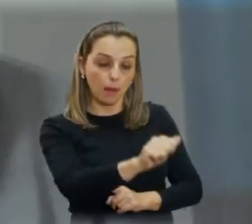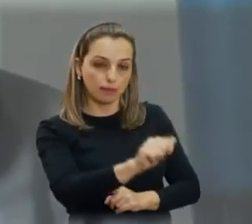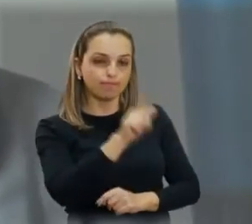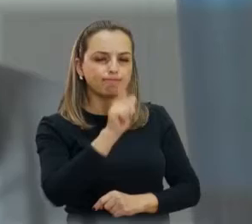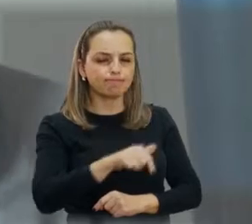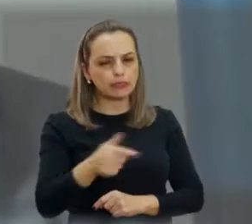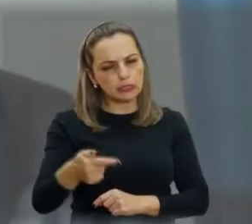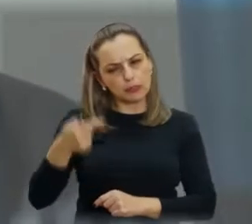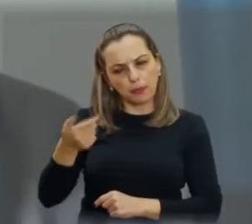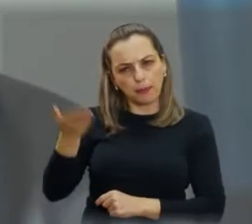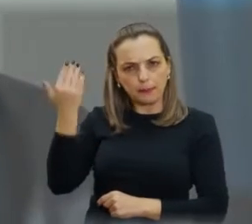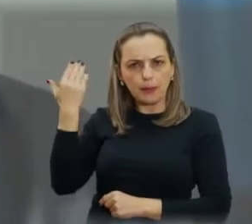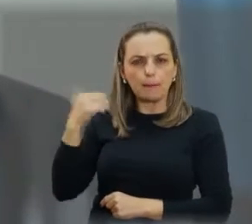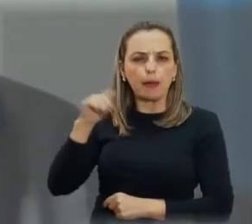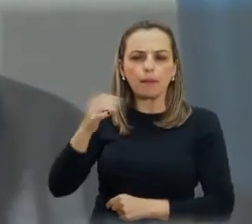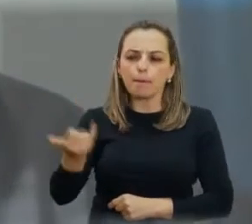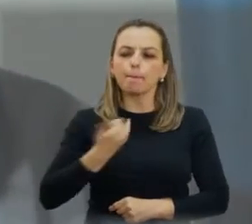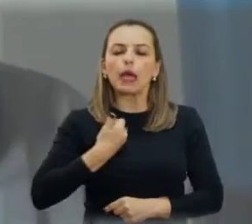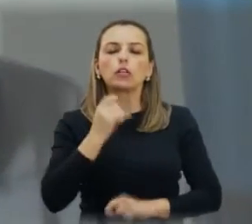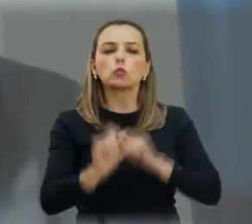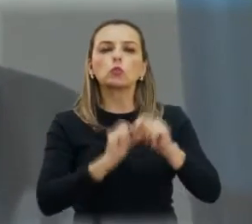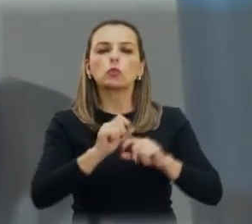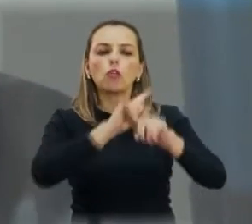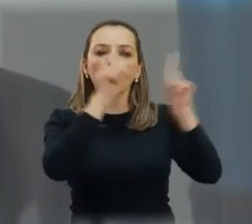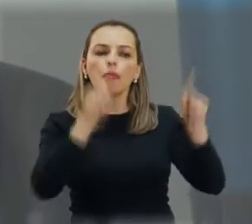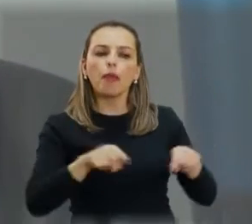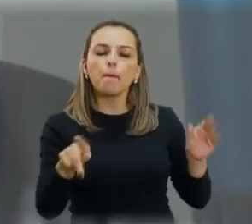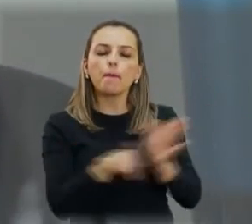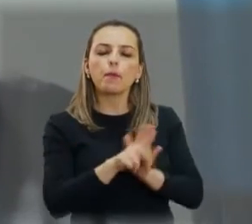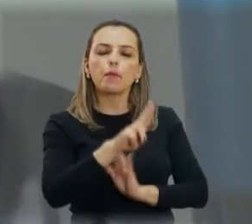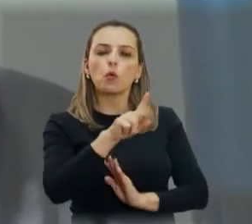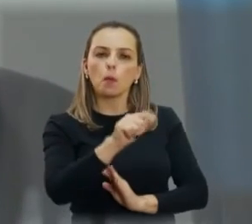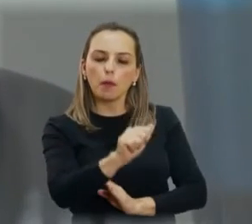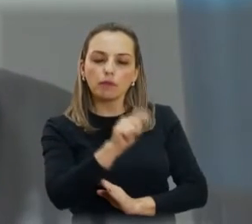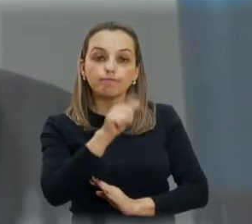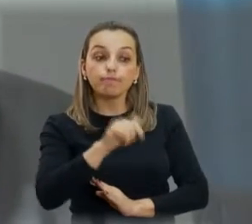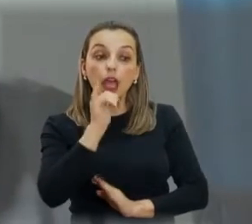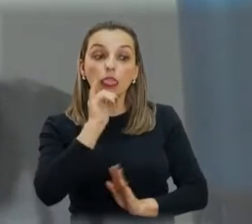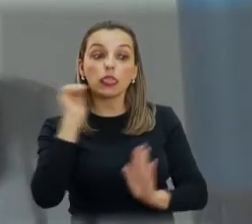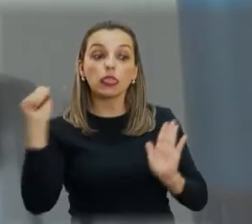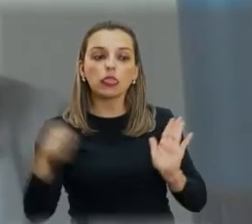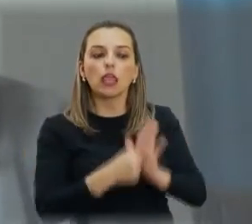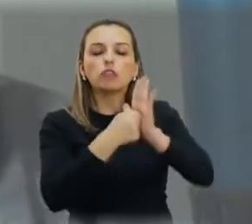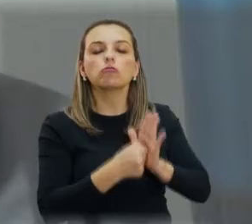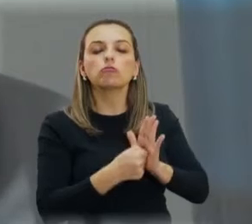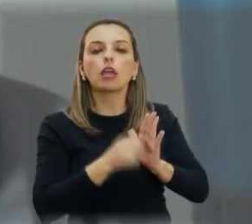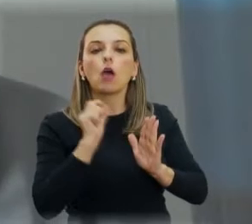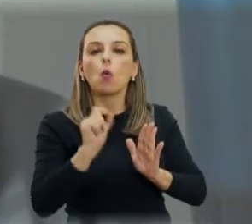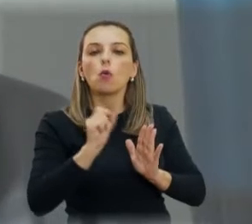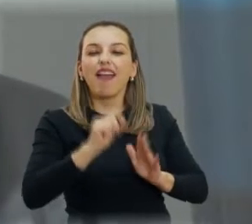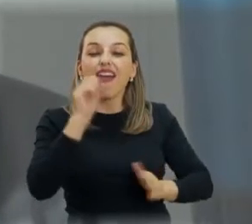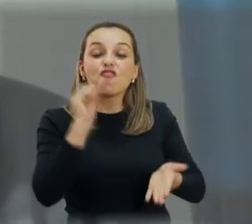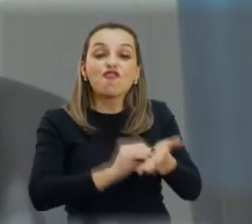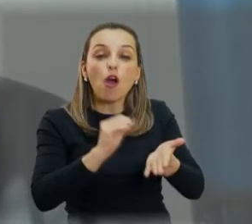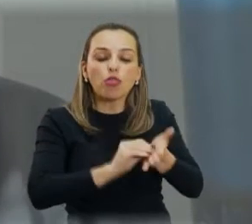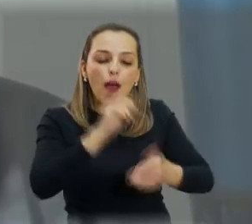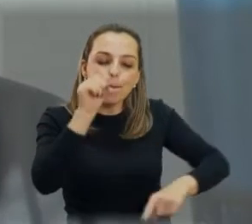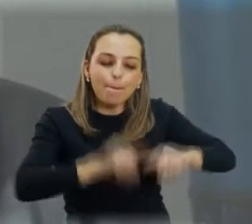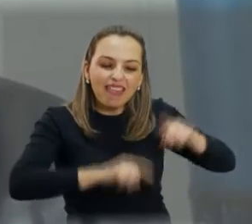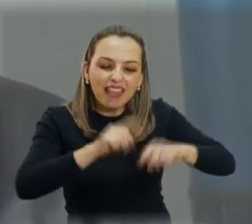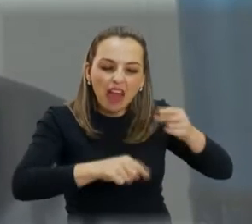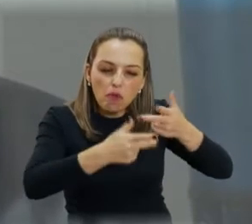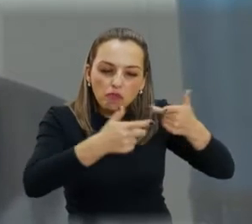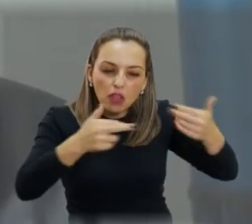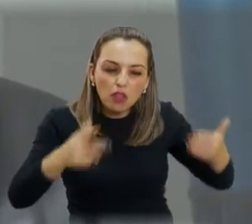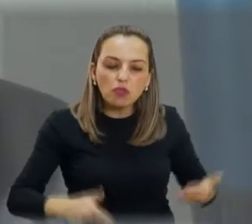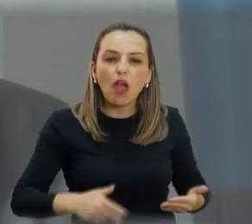semana que passou, fomos informados que funcionários das UPAs denunciaram a falta de material básico nas unidades, tais como